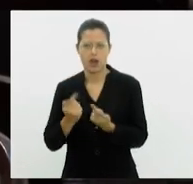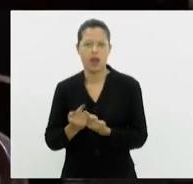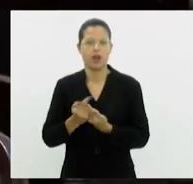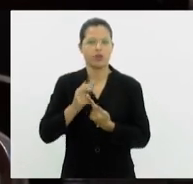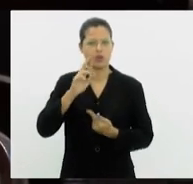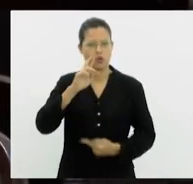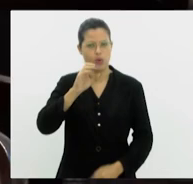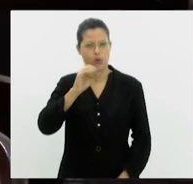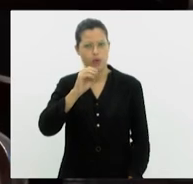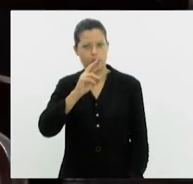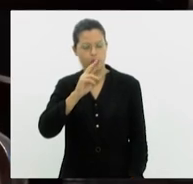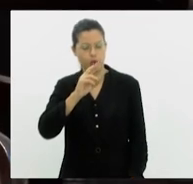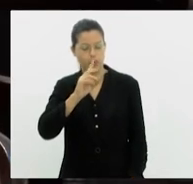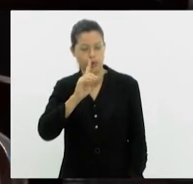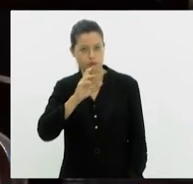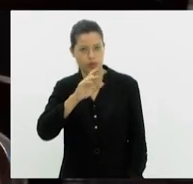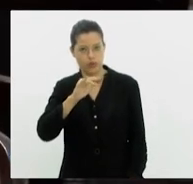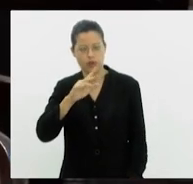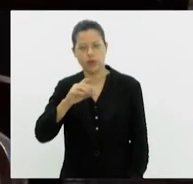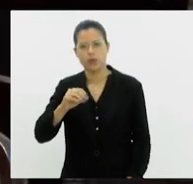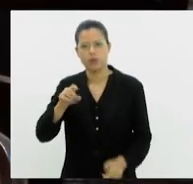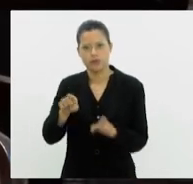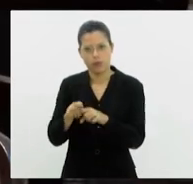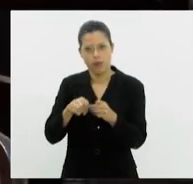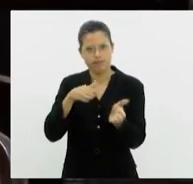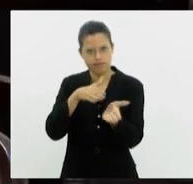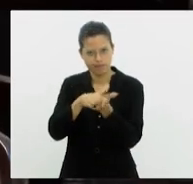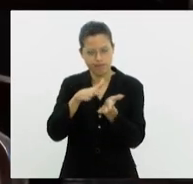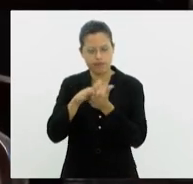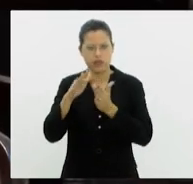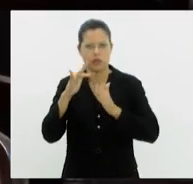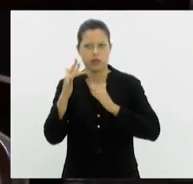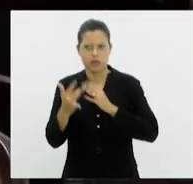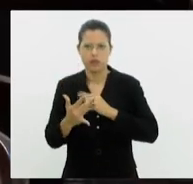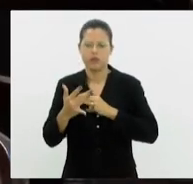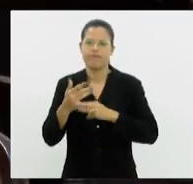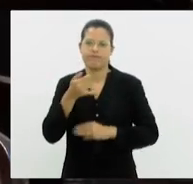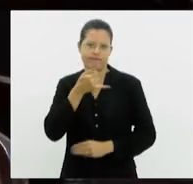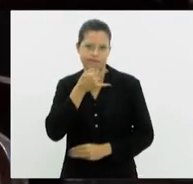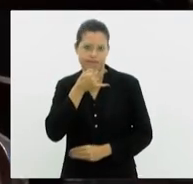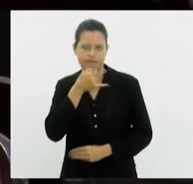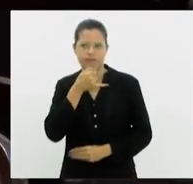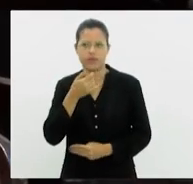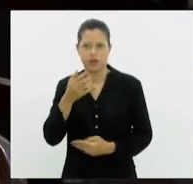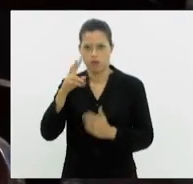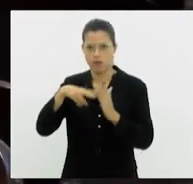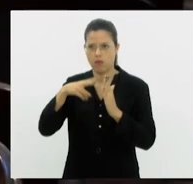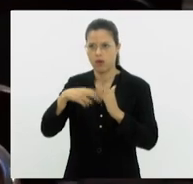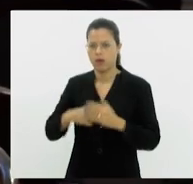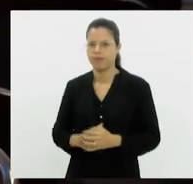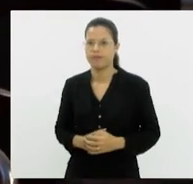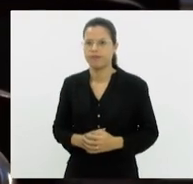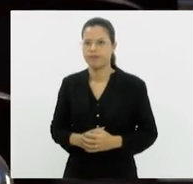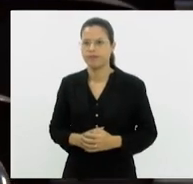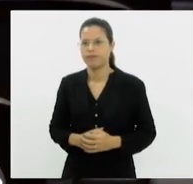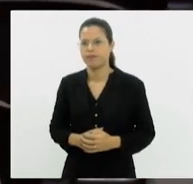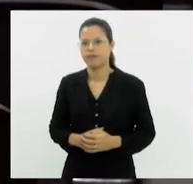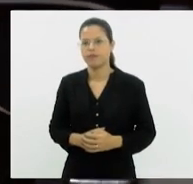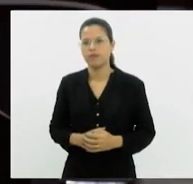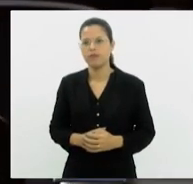uma nota de pesar, lamentando o falecimento do deputado Otônio de Paula Pai, que eu vou ler para vocês. Abre